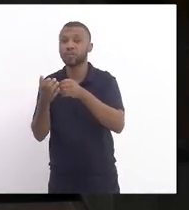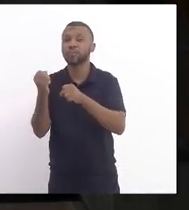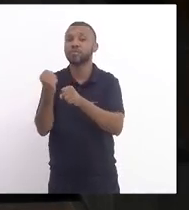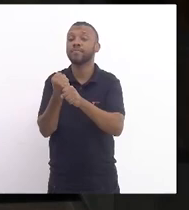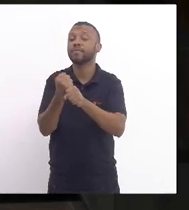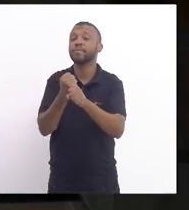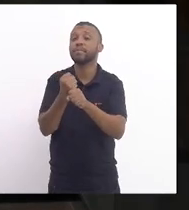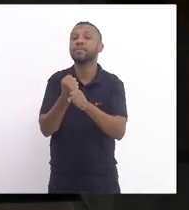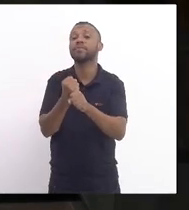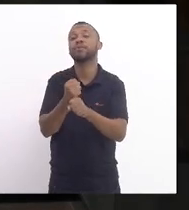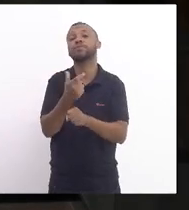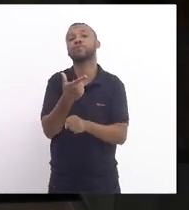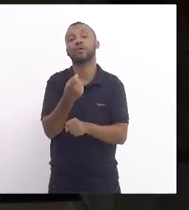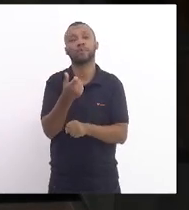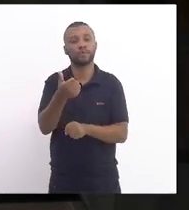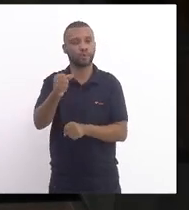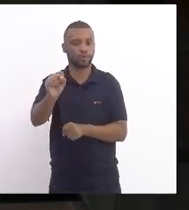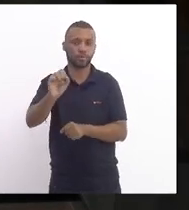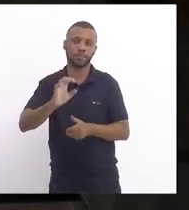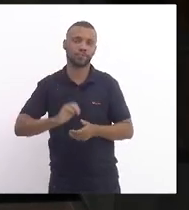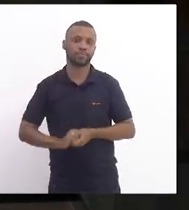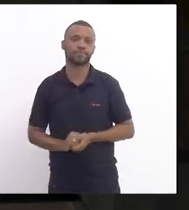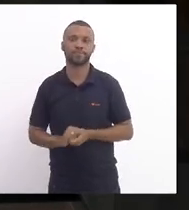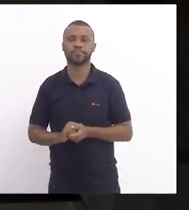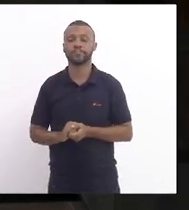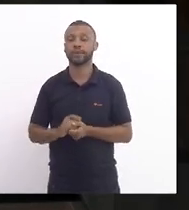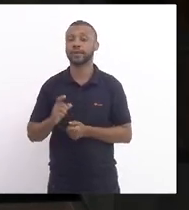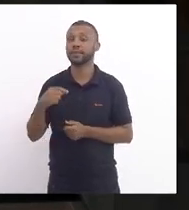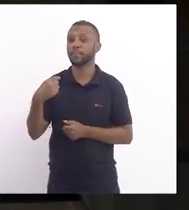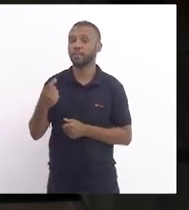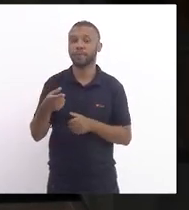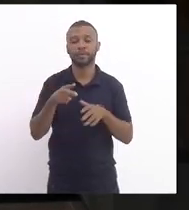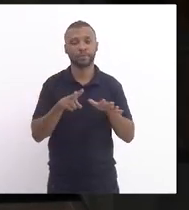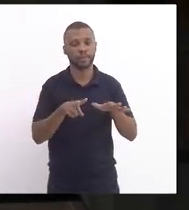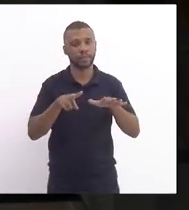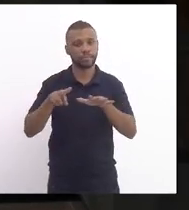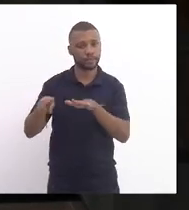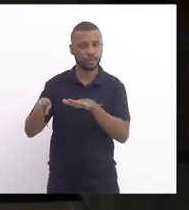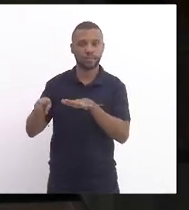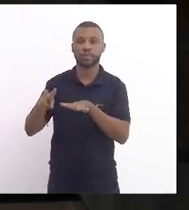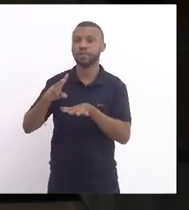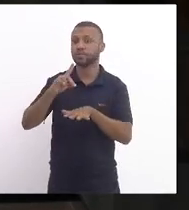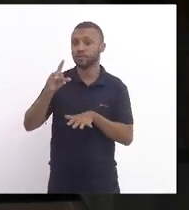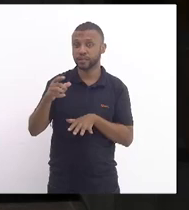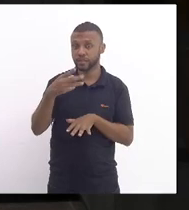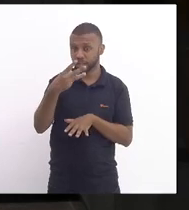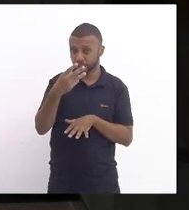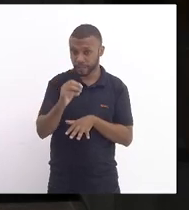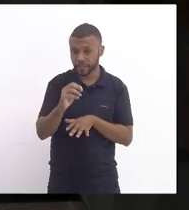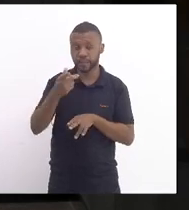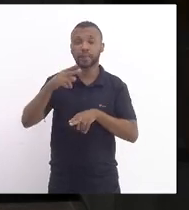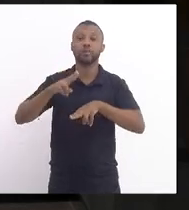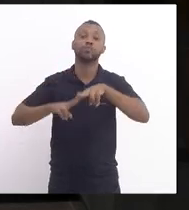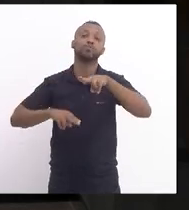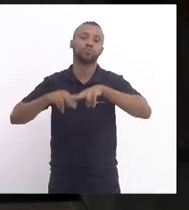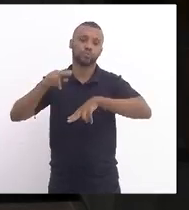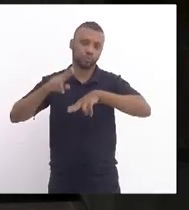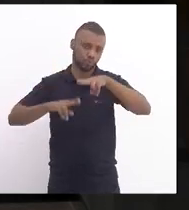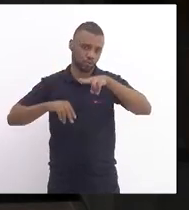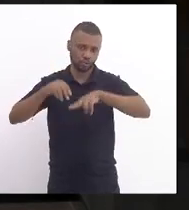senhora Presidente e a partir da semana que vem chega o dia trinta de junho